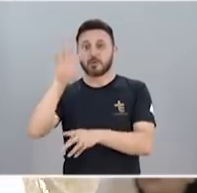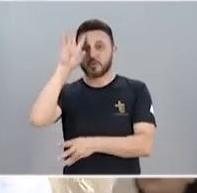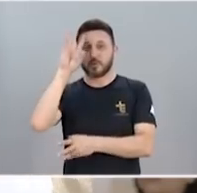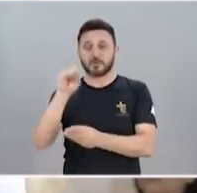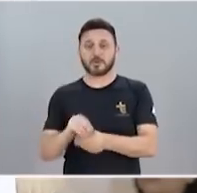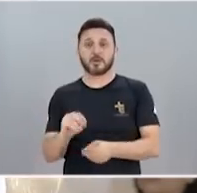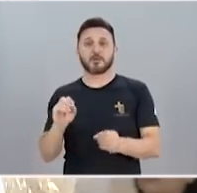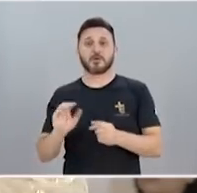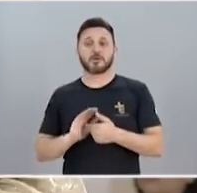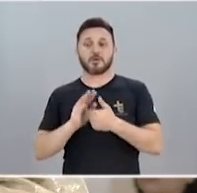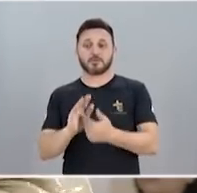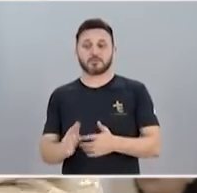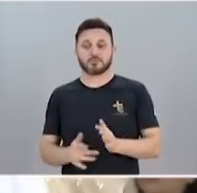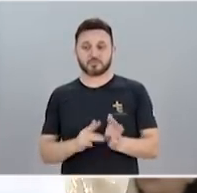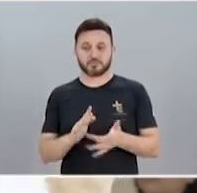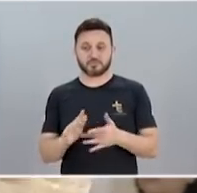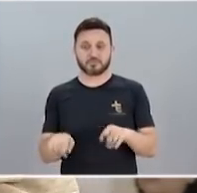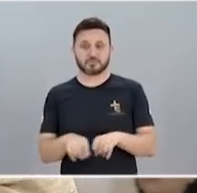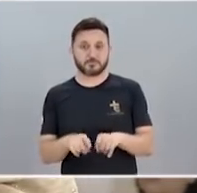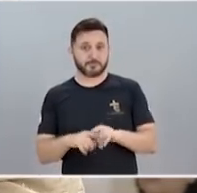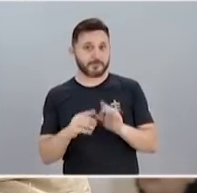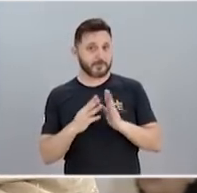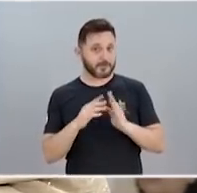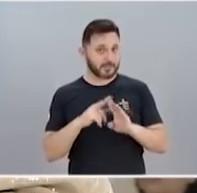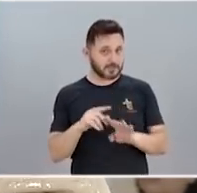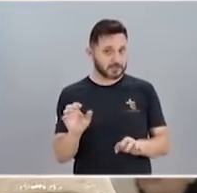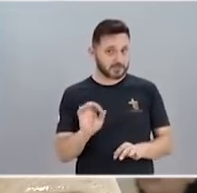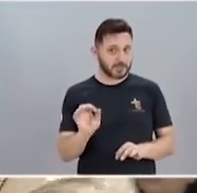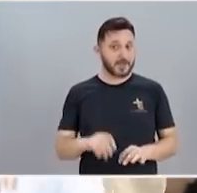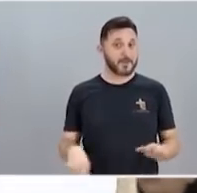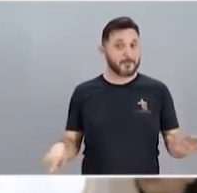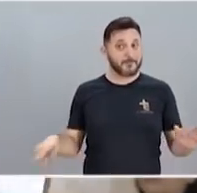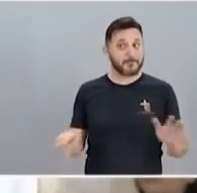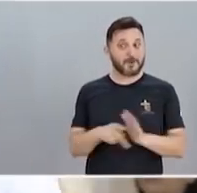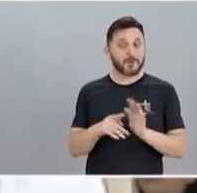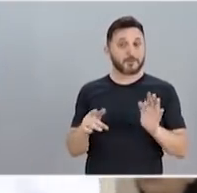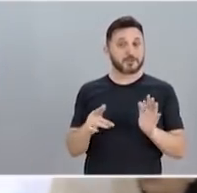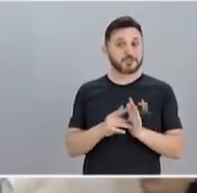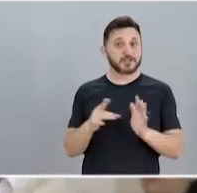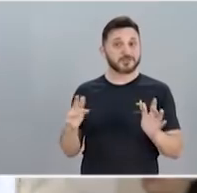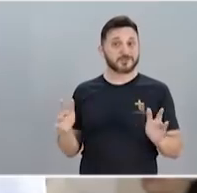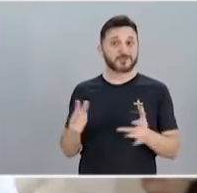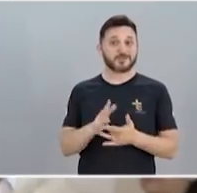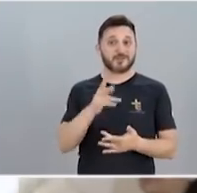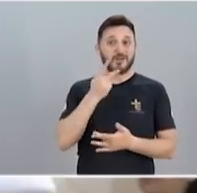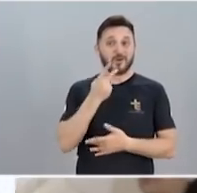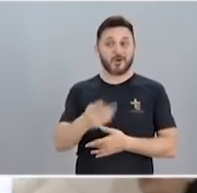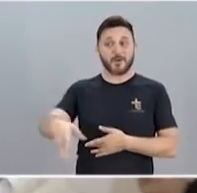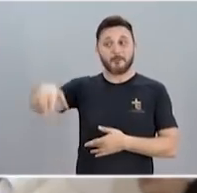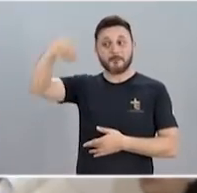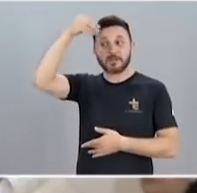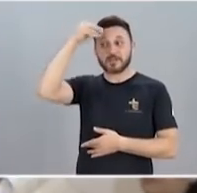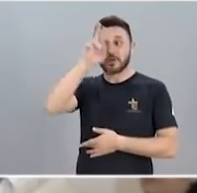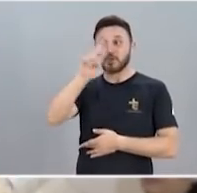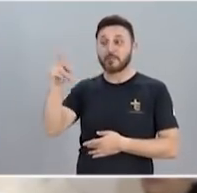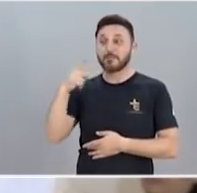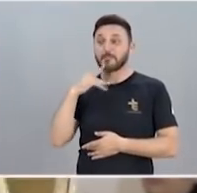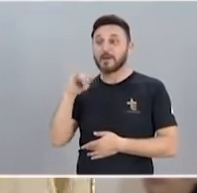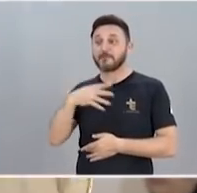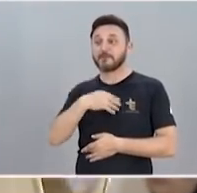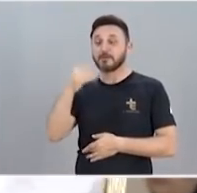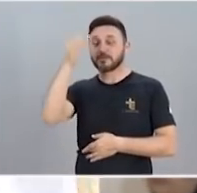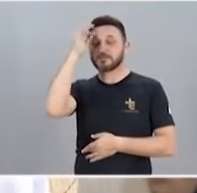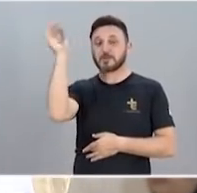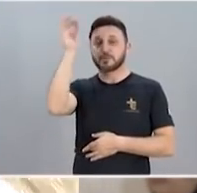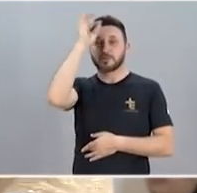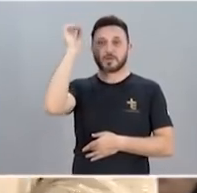Jesus e não da igreja, de Jesus. Repito, batizai em nome do Pai, do Filho e do Espírito Santo,